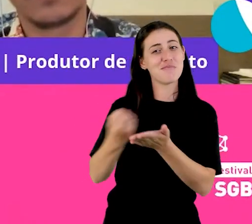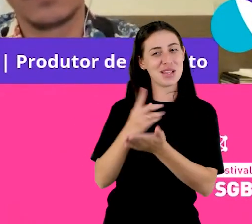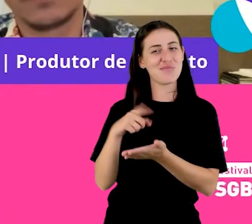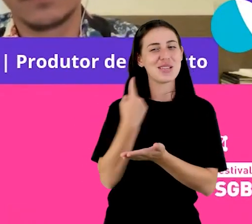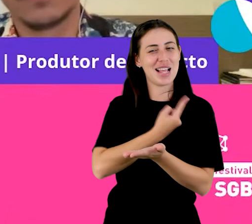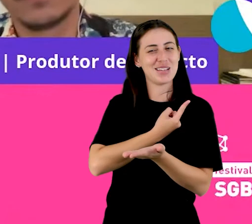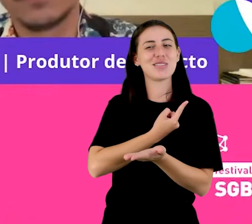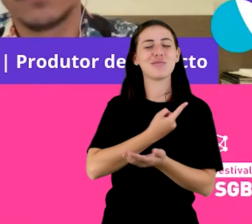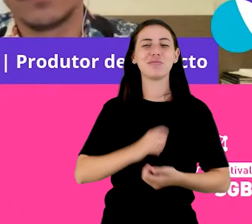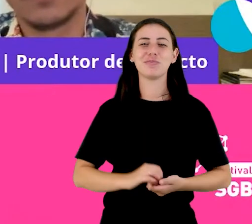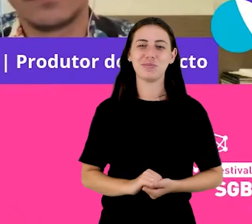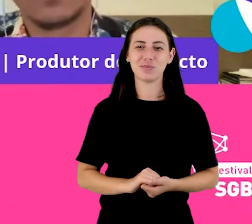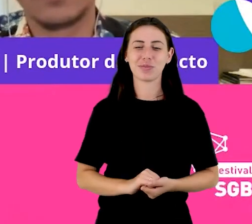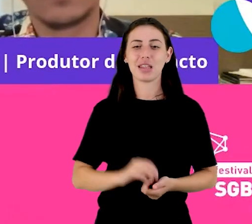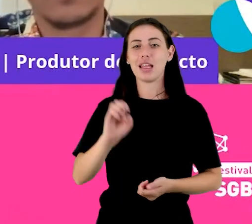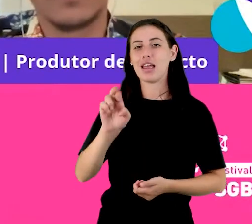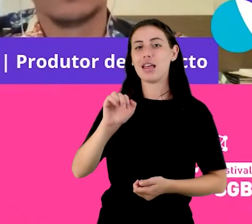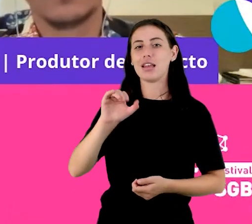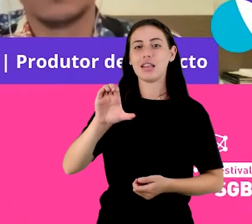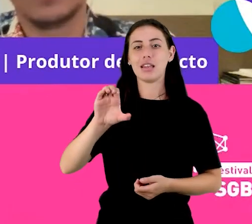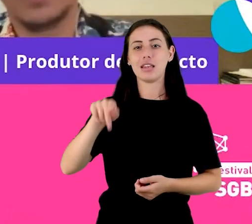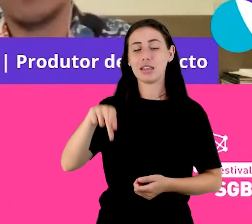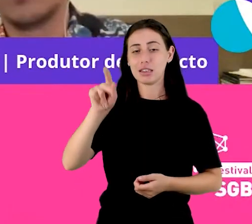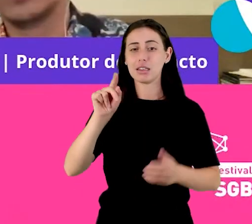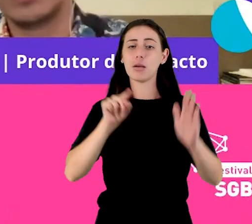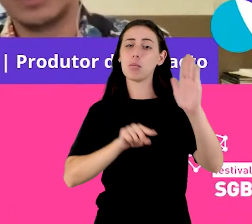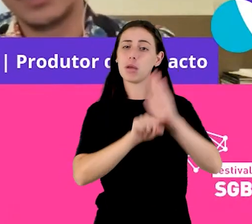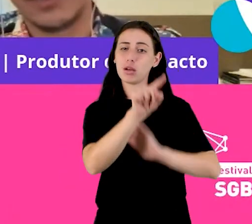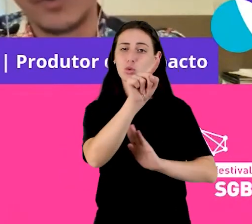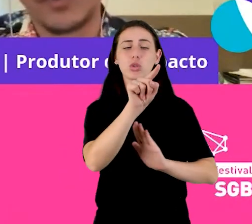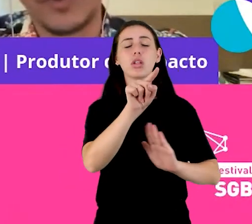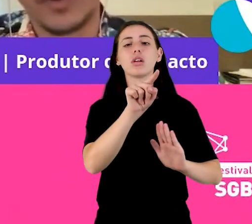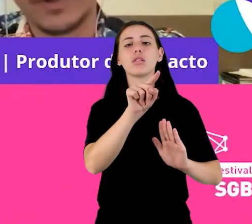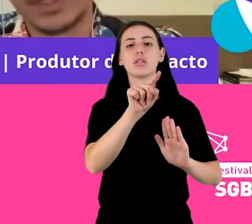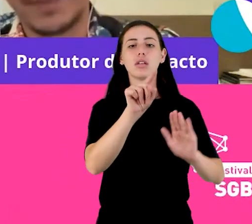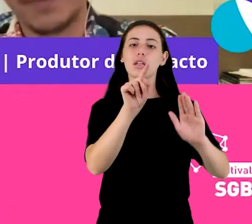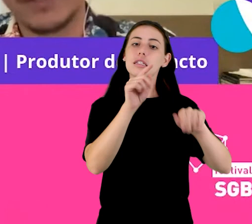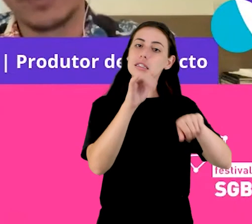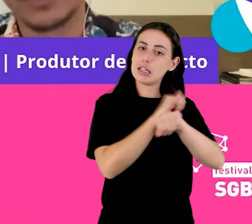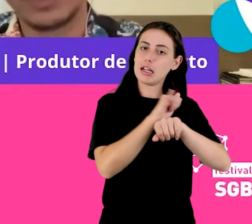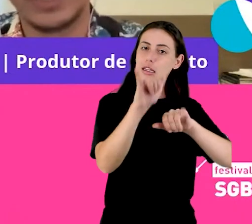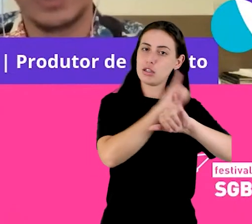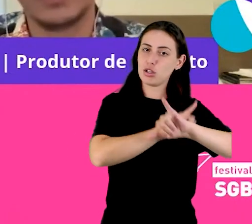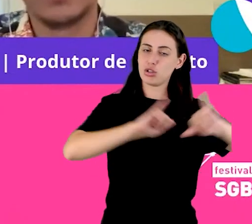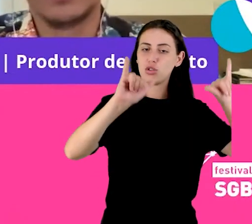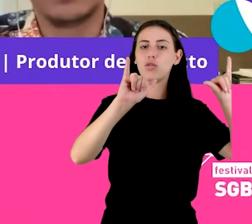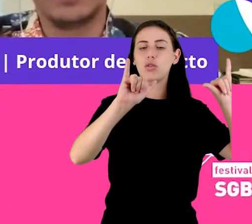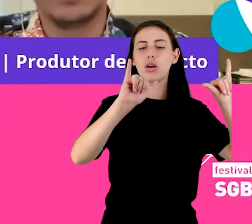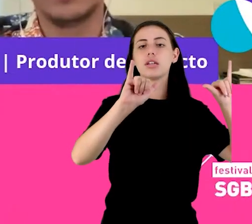têm sido as fontes e prospecções? Bom, a gente ganhou esse prêmio da Fundação